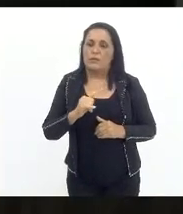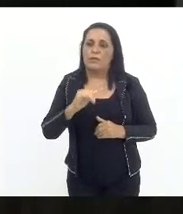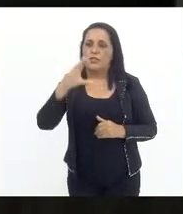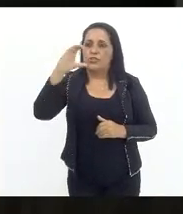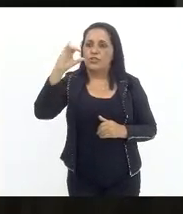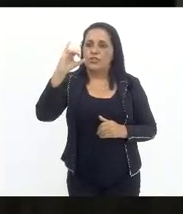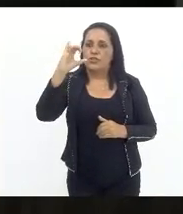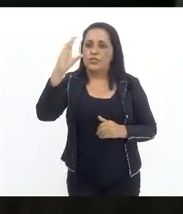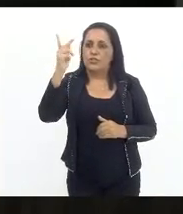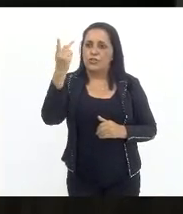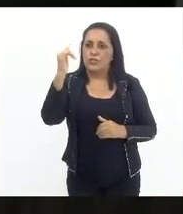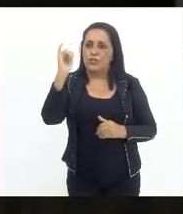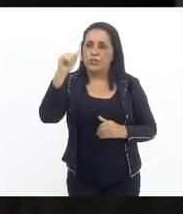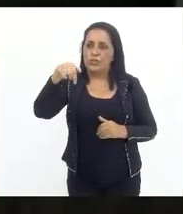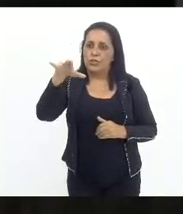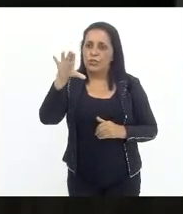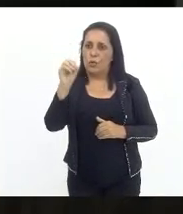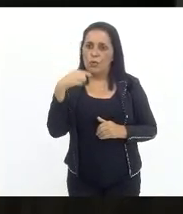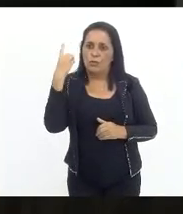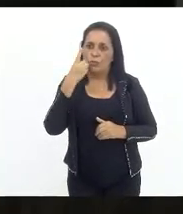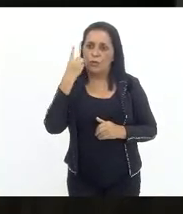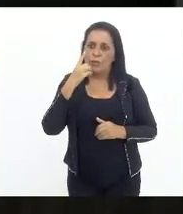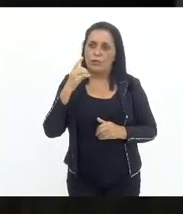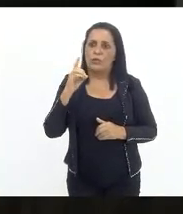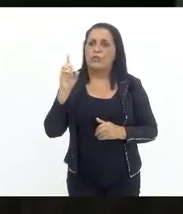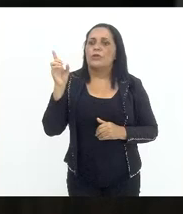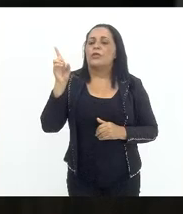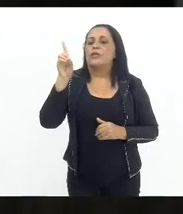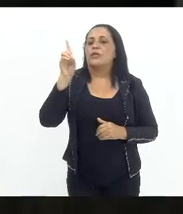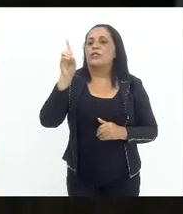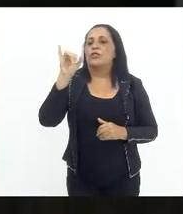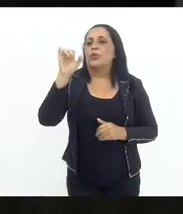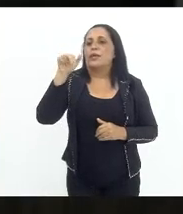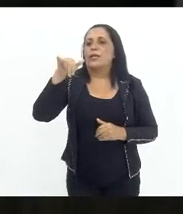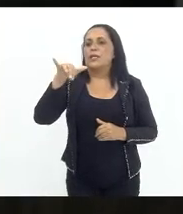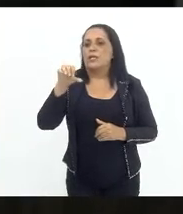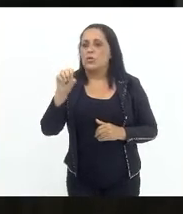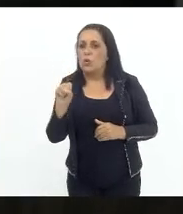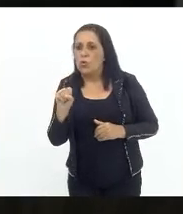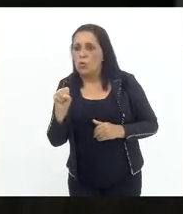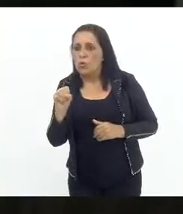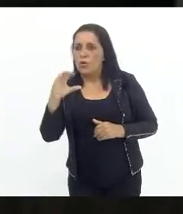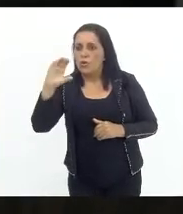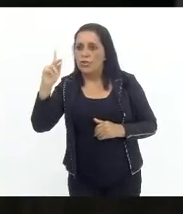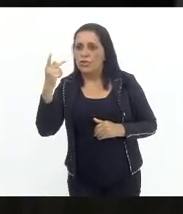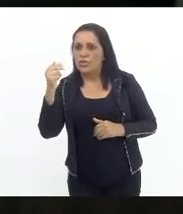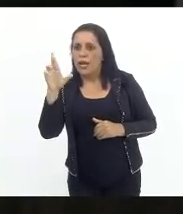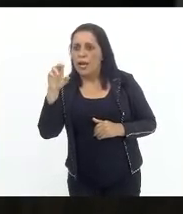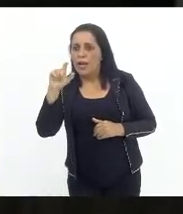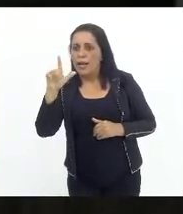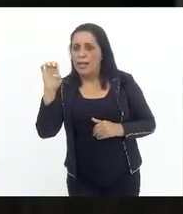Mangueira. Deputado Dionísio Lins. Deputado Charles Batista.